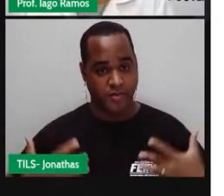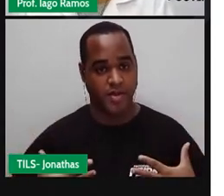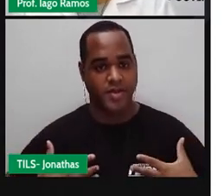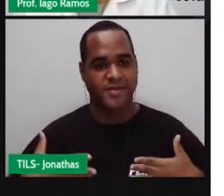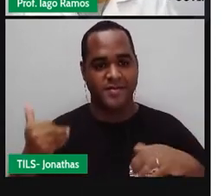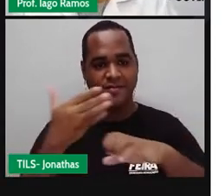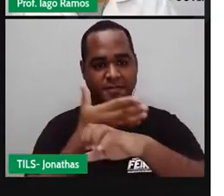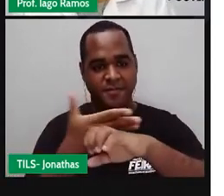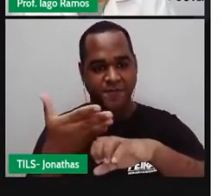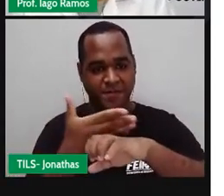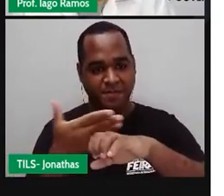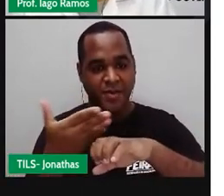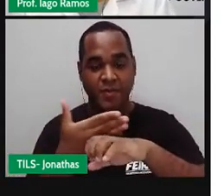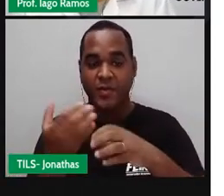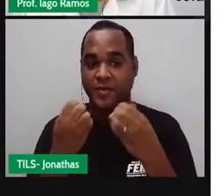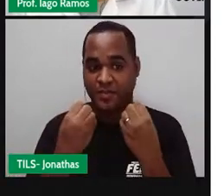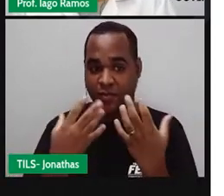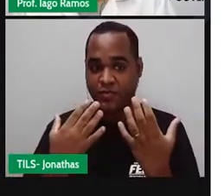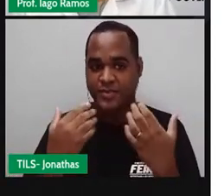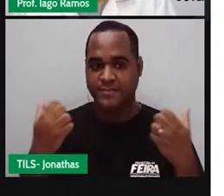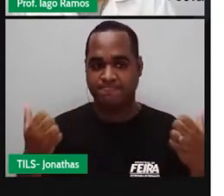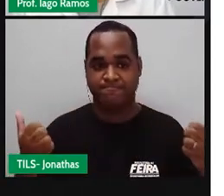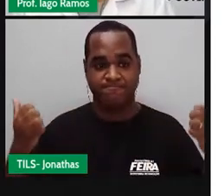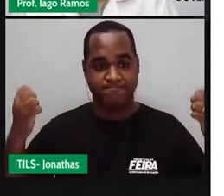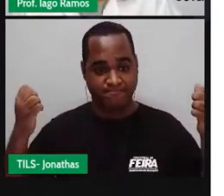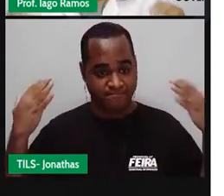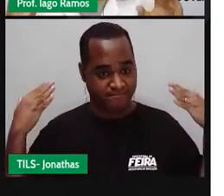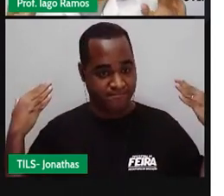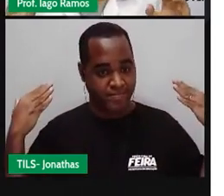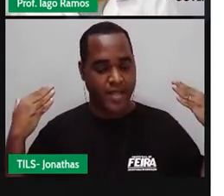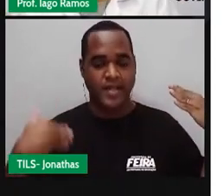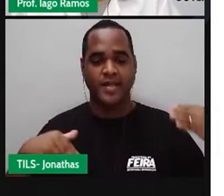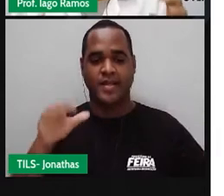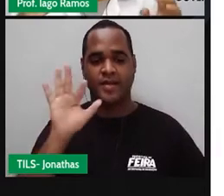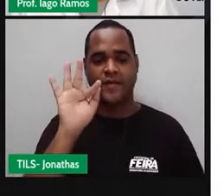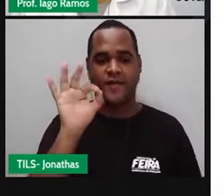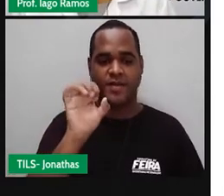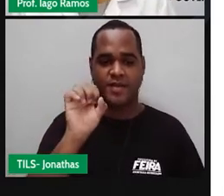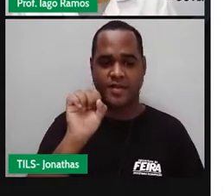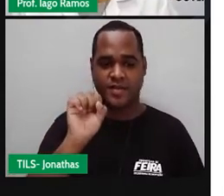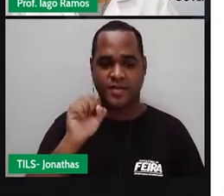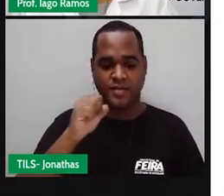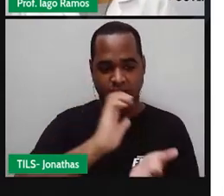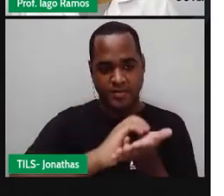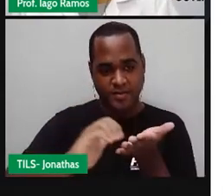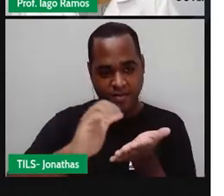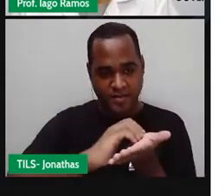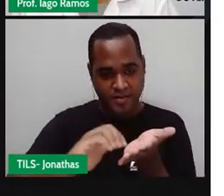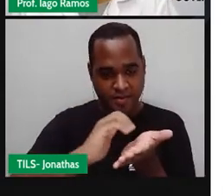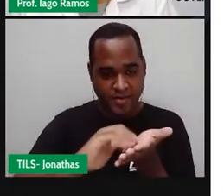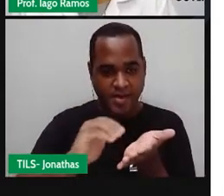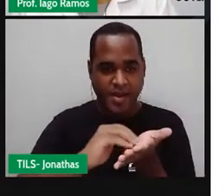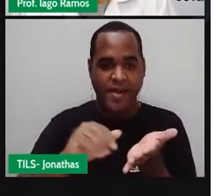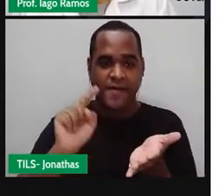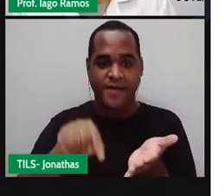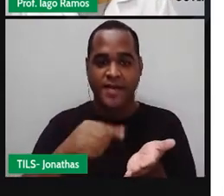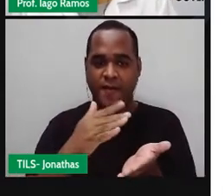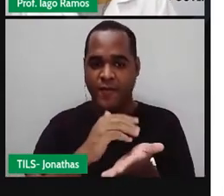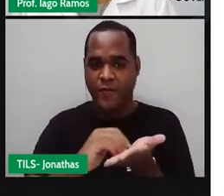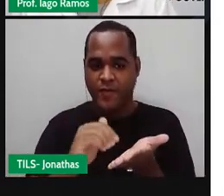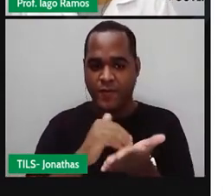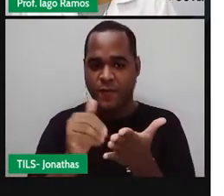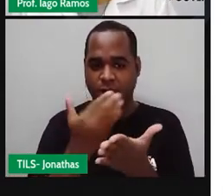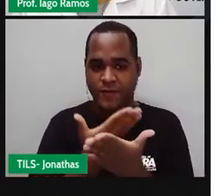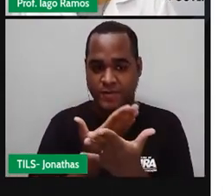Branco atrás de mim existe o cartaz da nossa Secretaria Municipal de